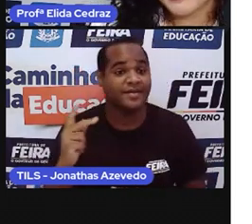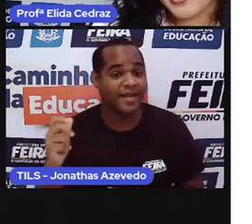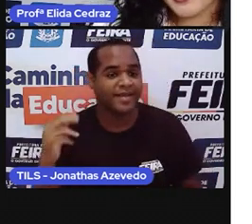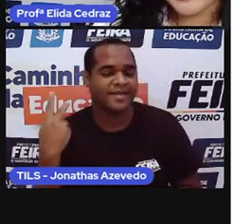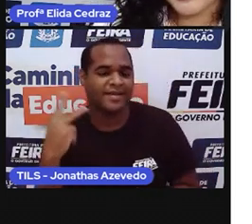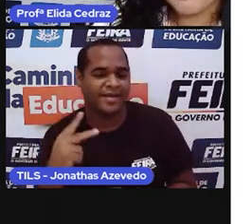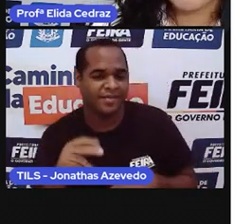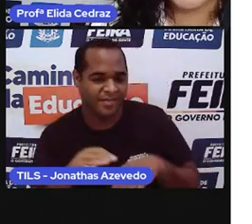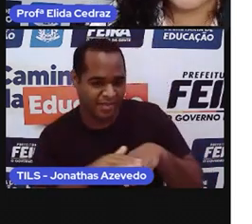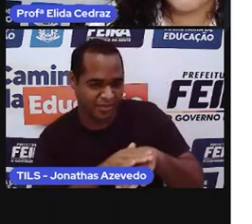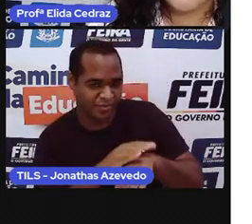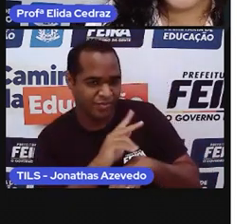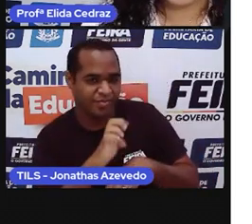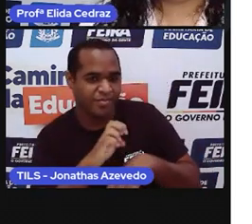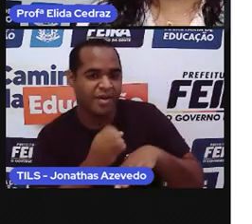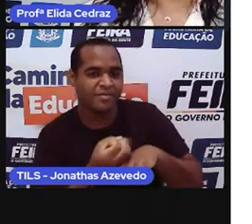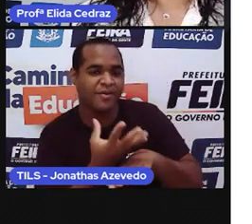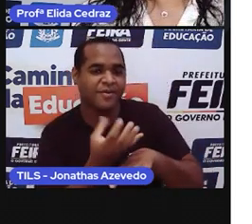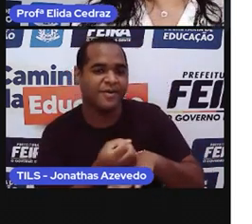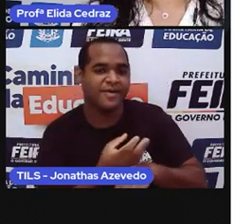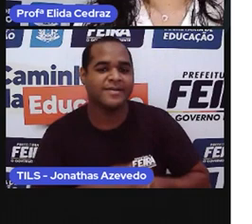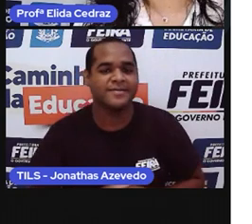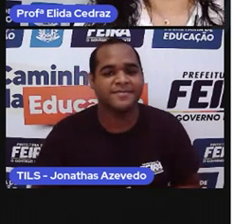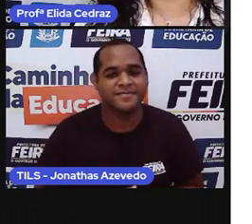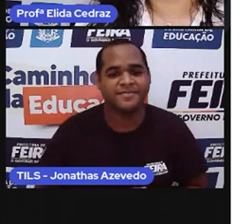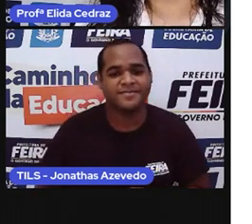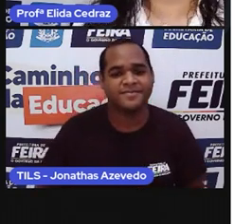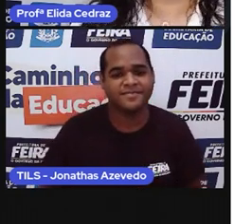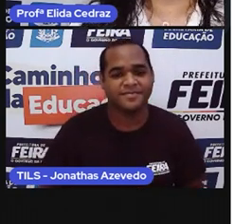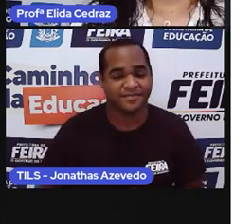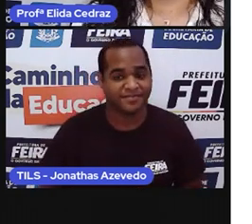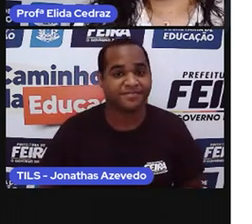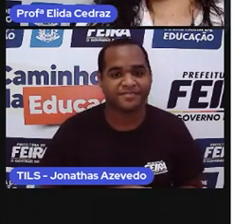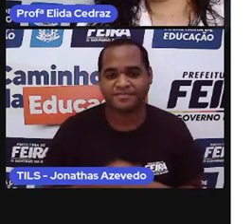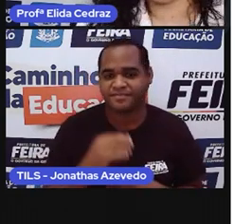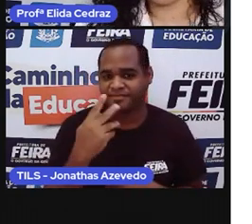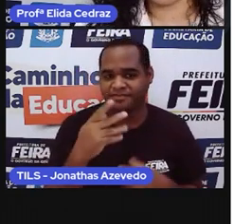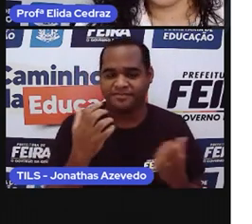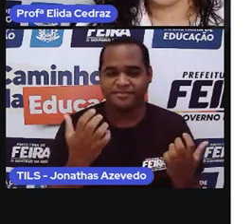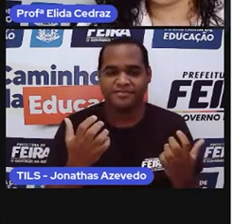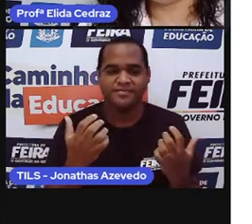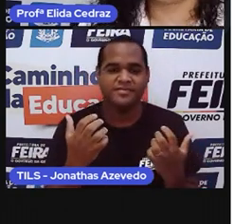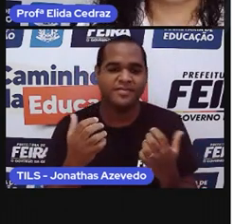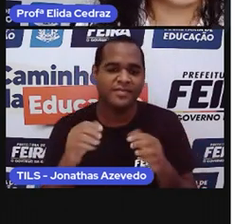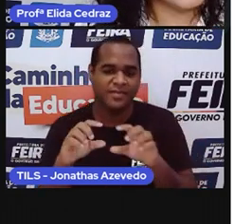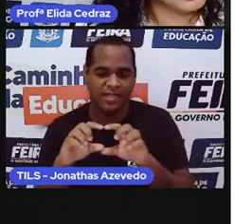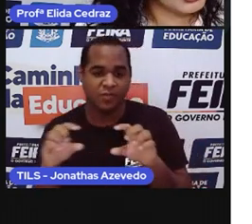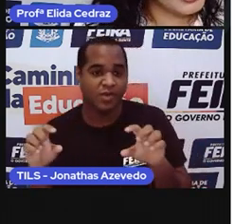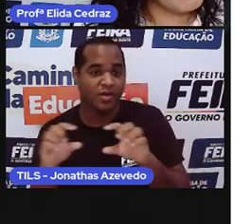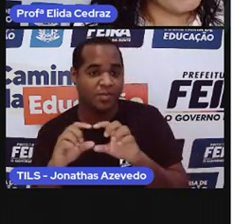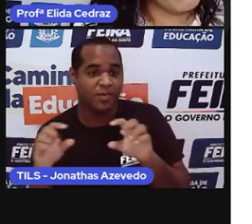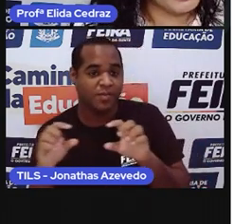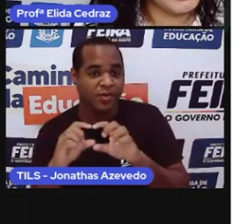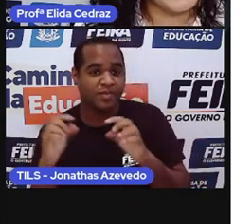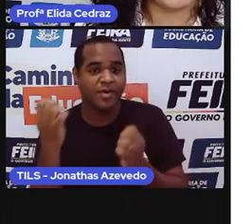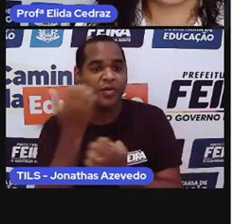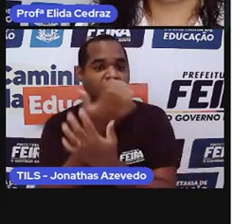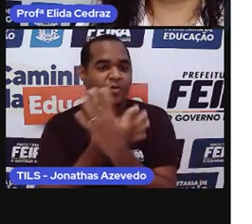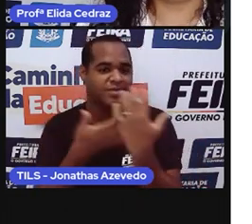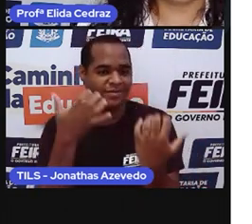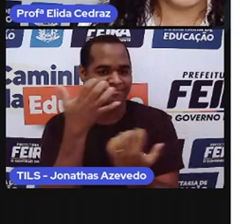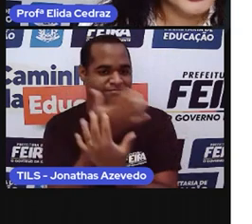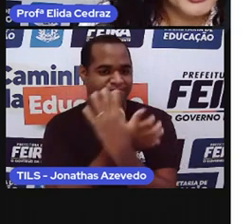O pé dela é peludo. Aí tem embaixo cantiga popular. Cantiga